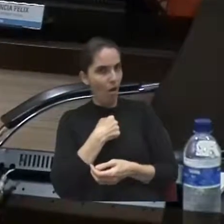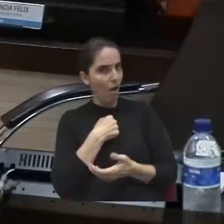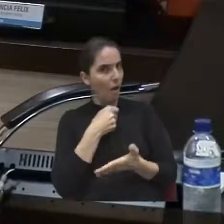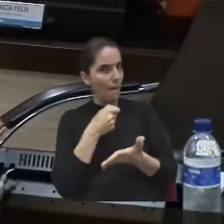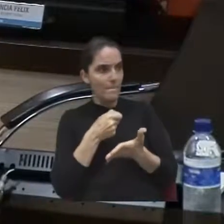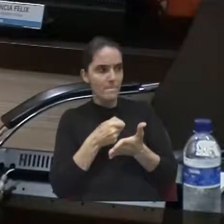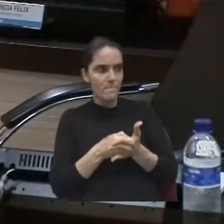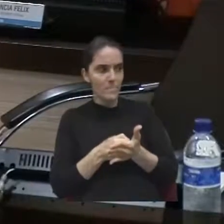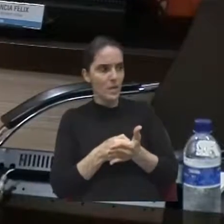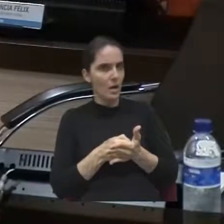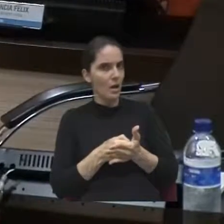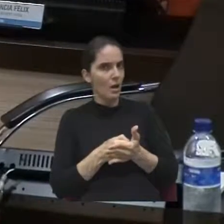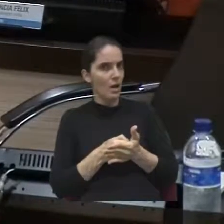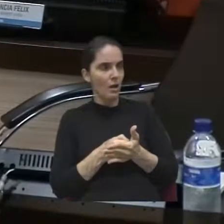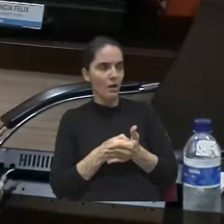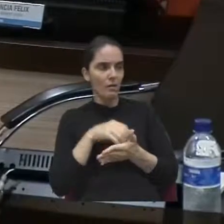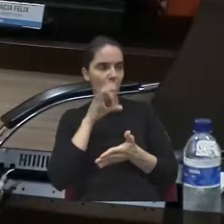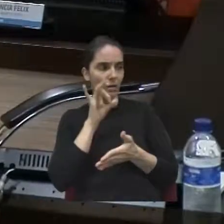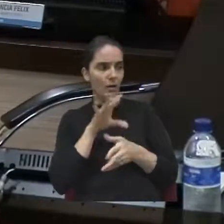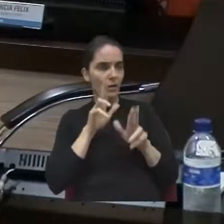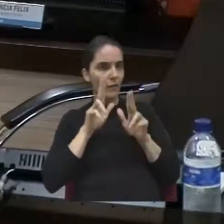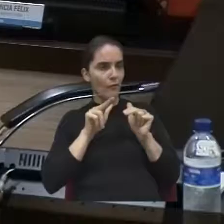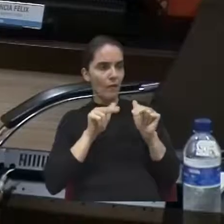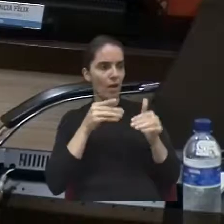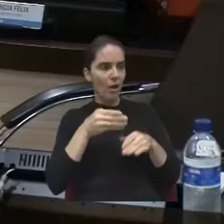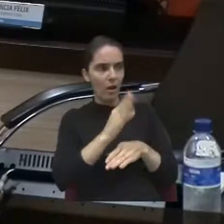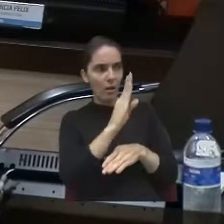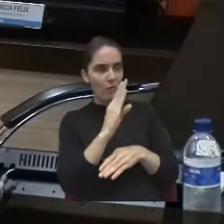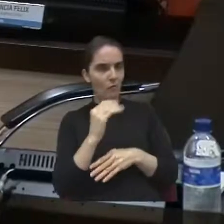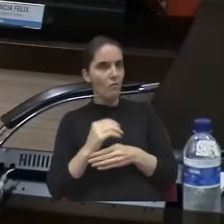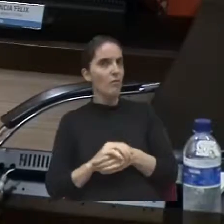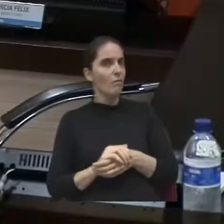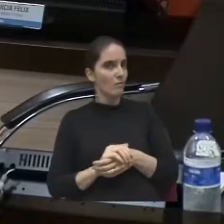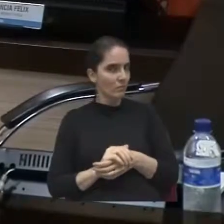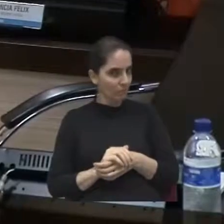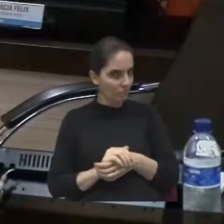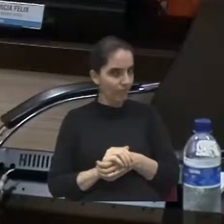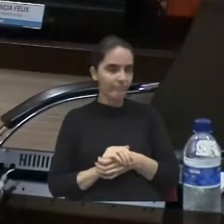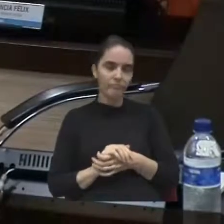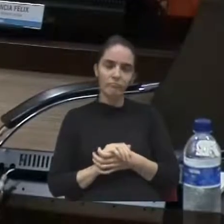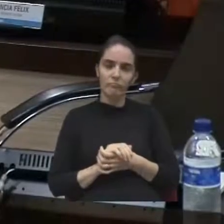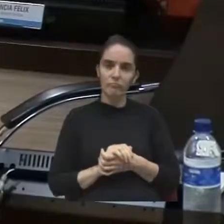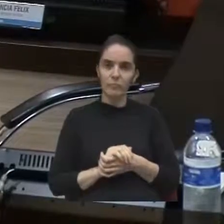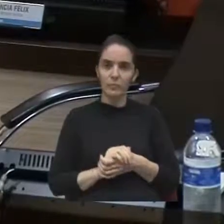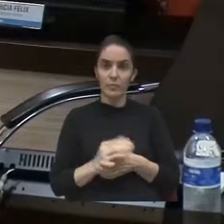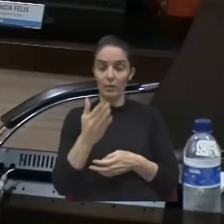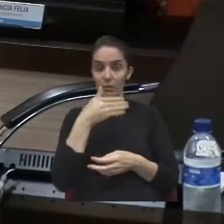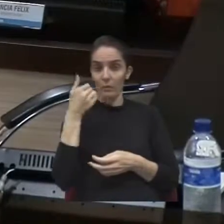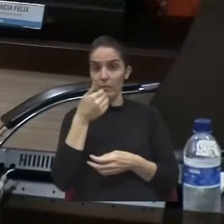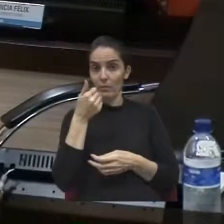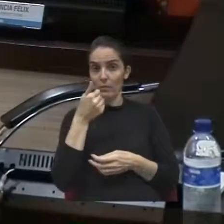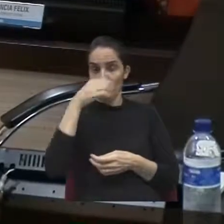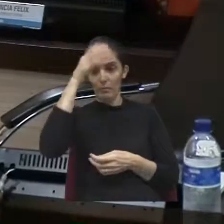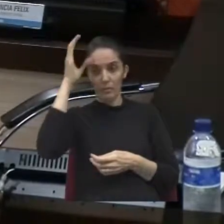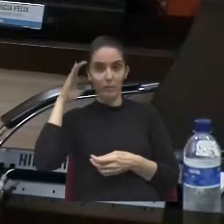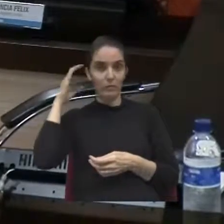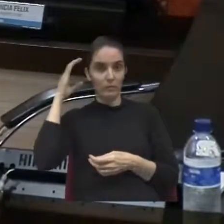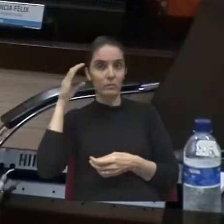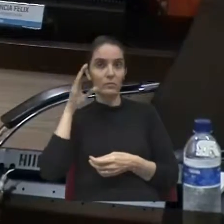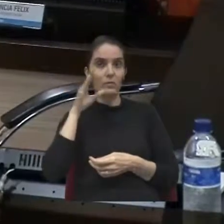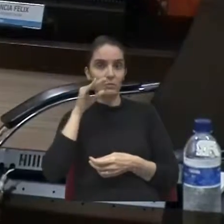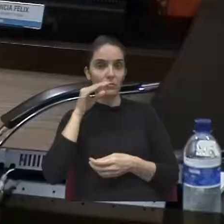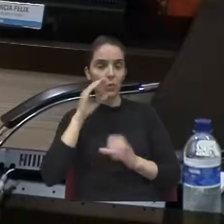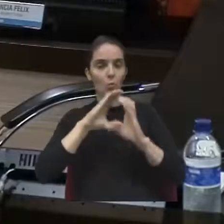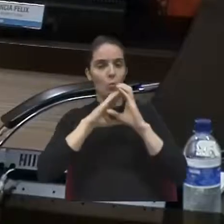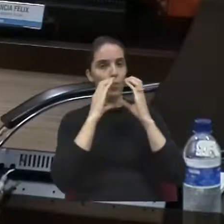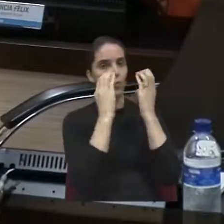cada viagem que eu faço e que, de fato, é algo para o meu crescimento profissional, né? São os congressos jurídicos, mas